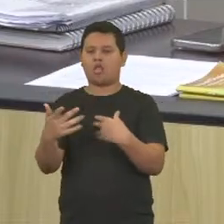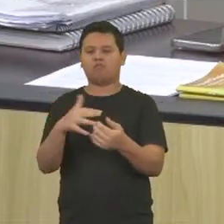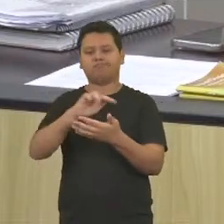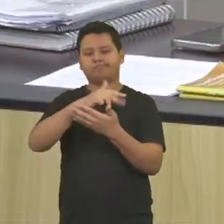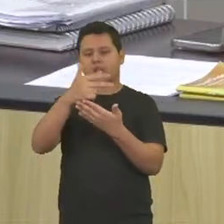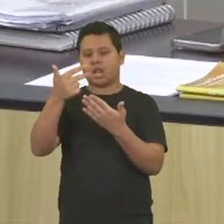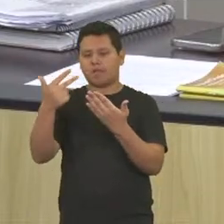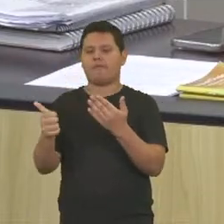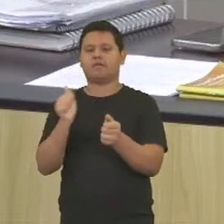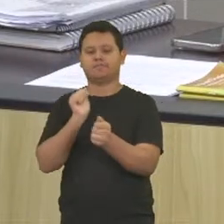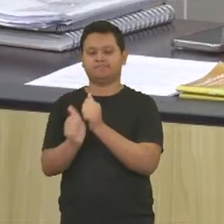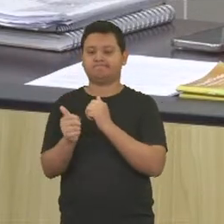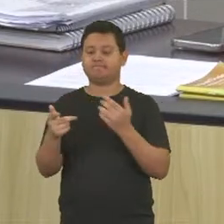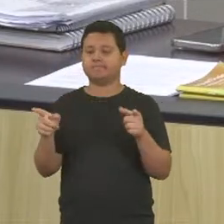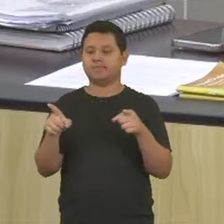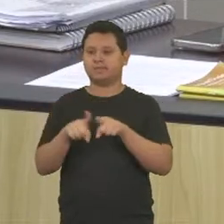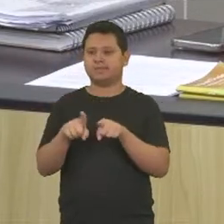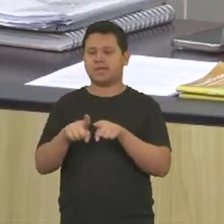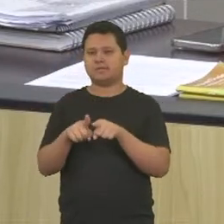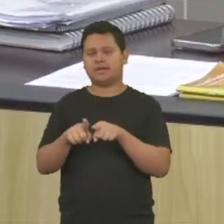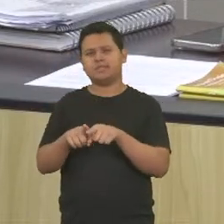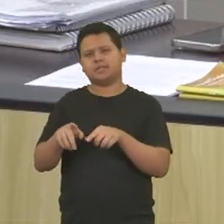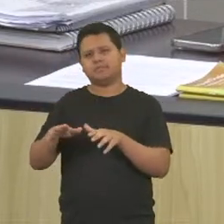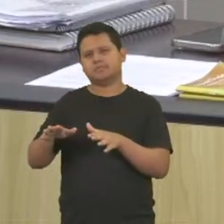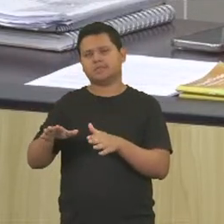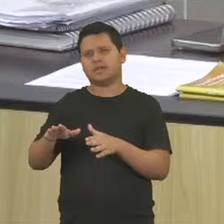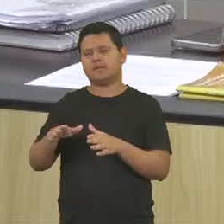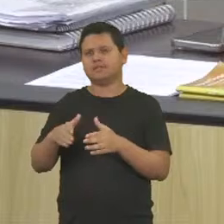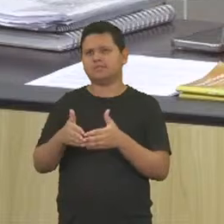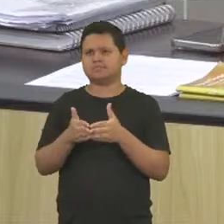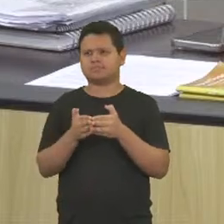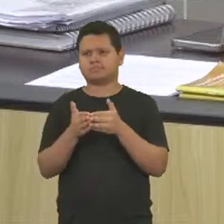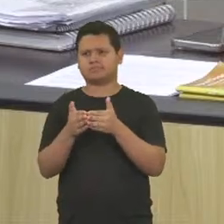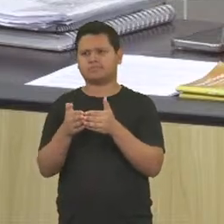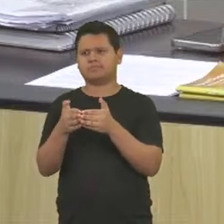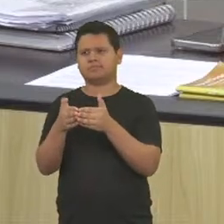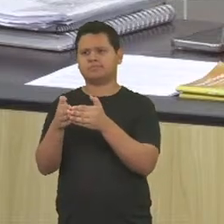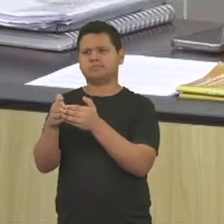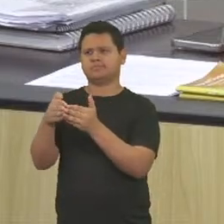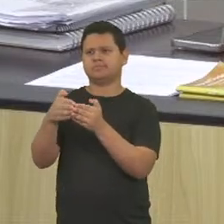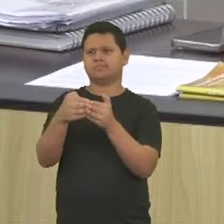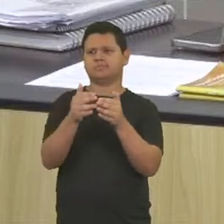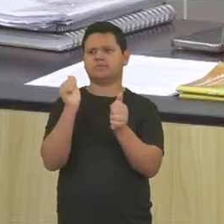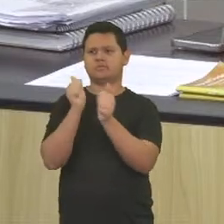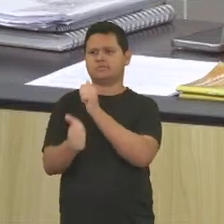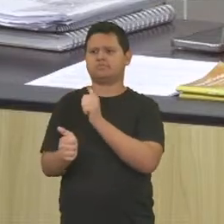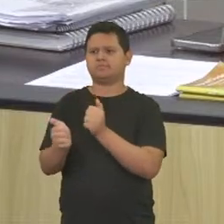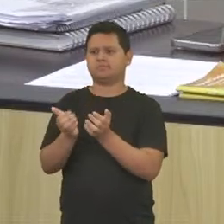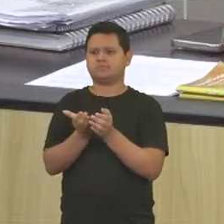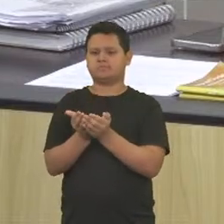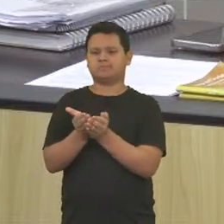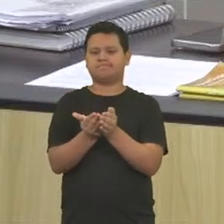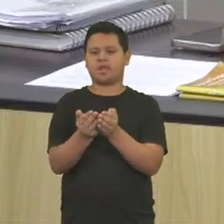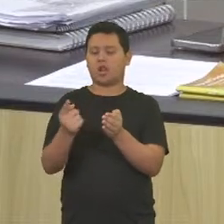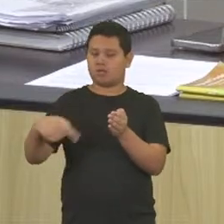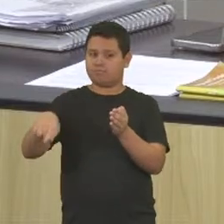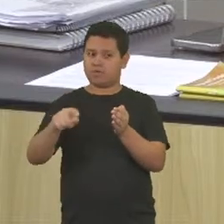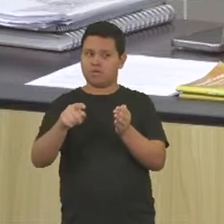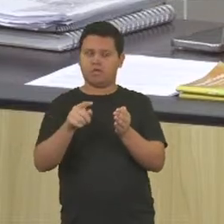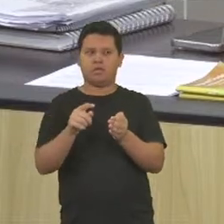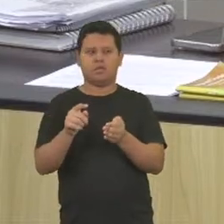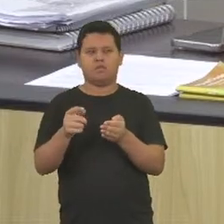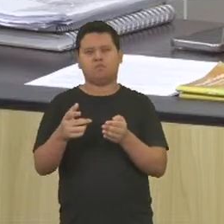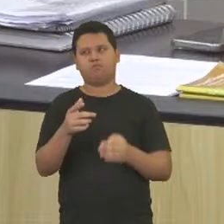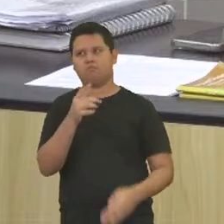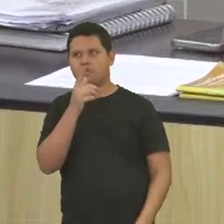semana, que está vindo para Jacareí, para que a gente possa valorizar o nosso Rio Paraíba, que